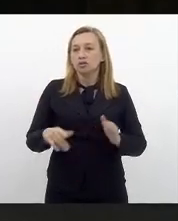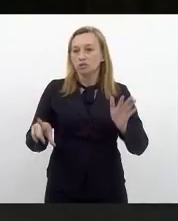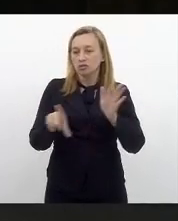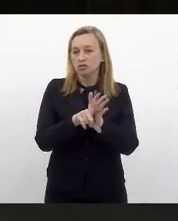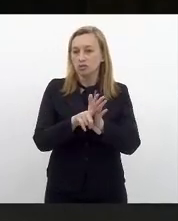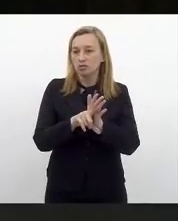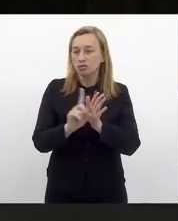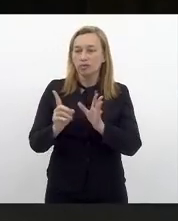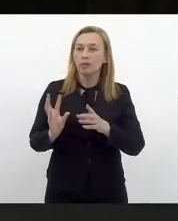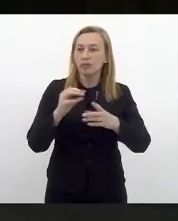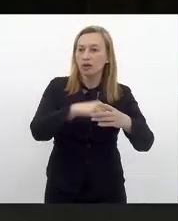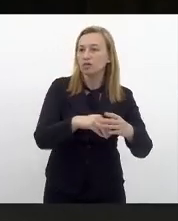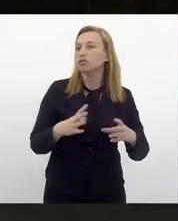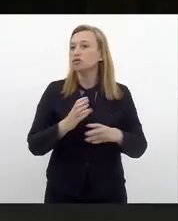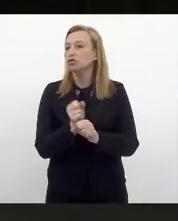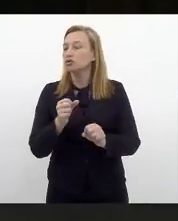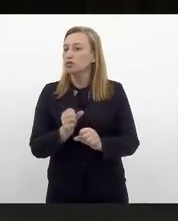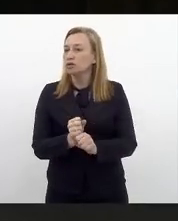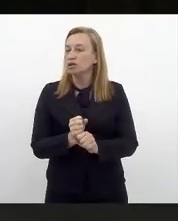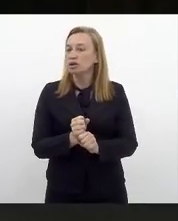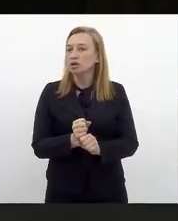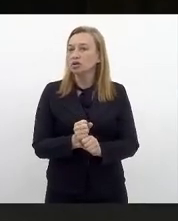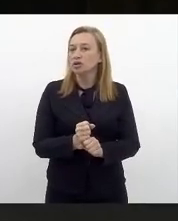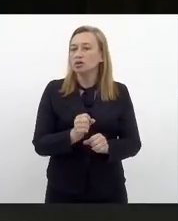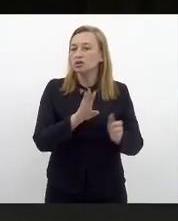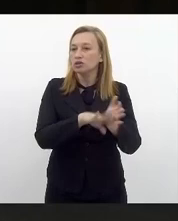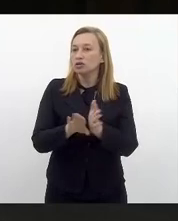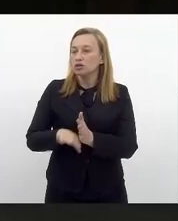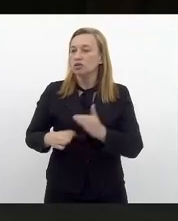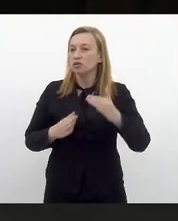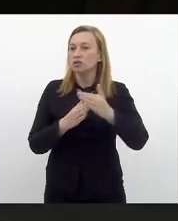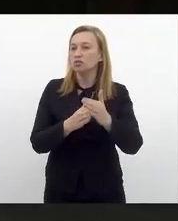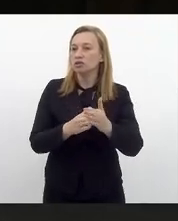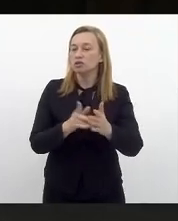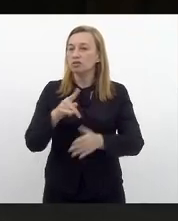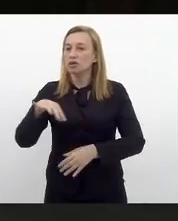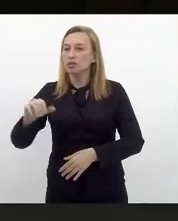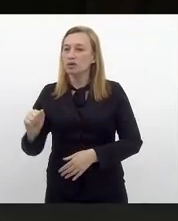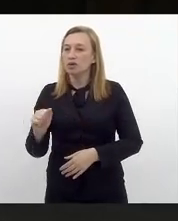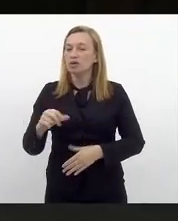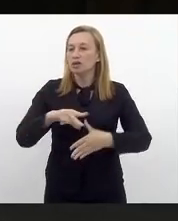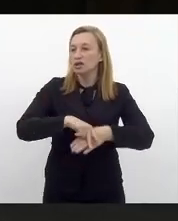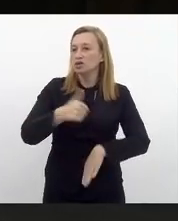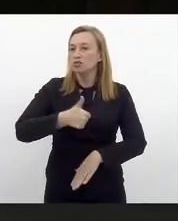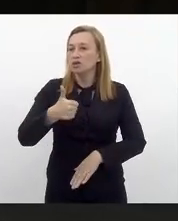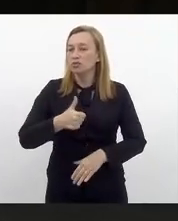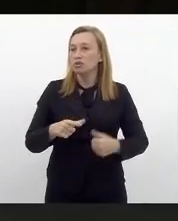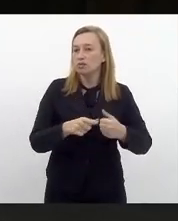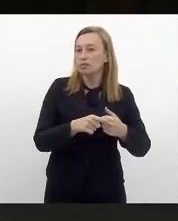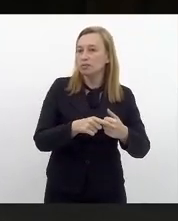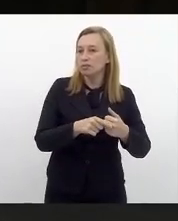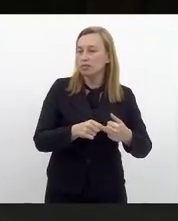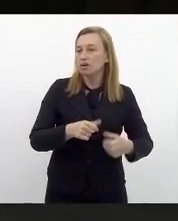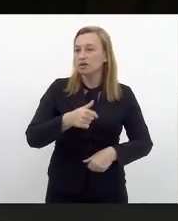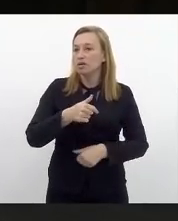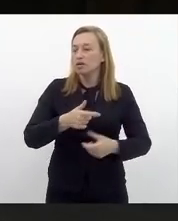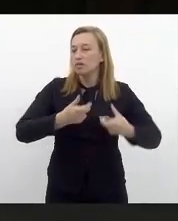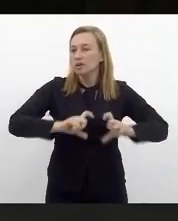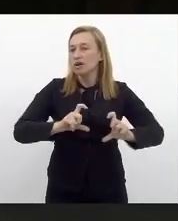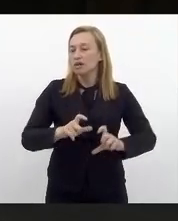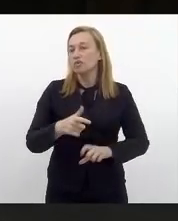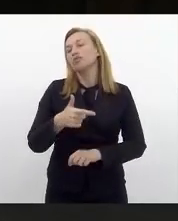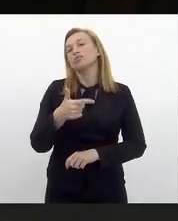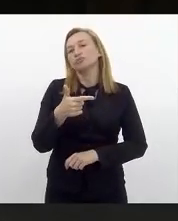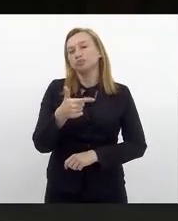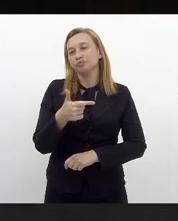não se incluem na base de cálculo e no limite de despesas primárias consoante o inciso primeiro Parágrafo 4º do artigo 2º da